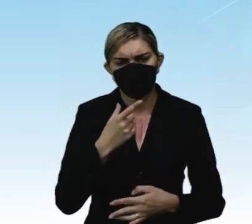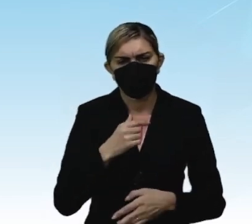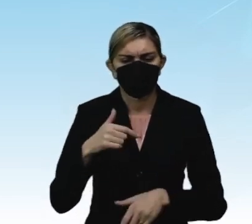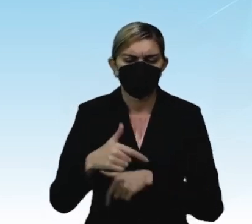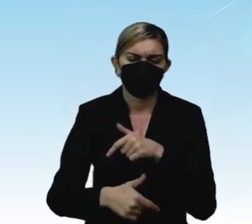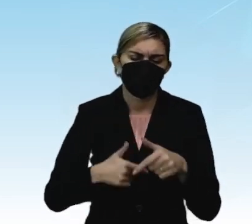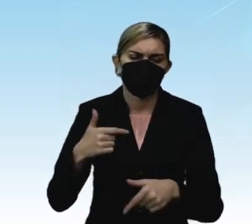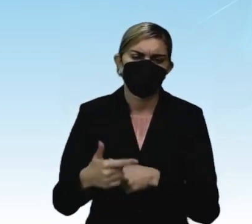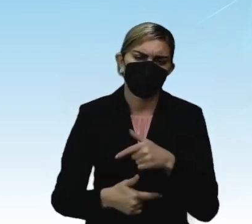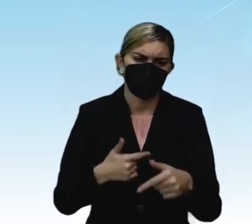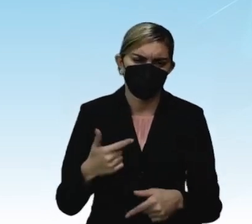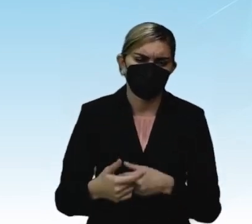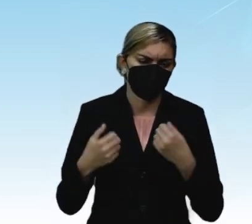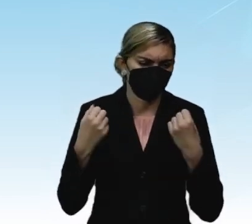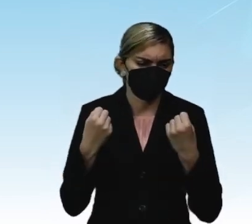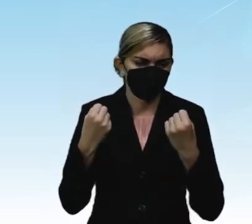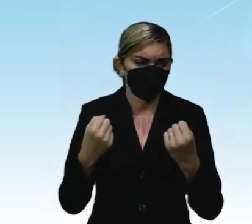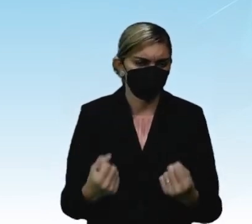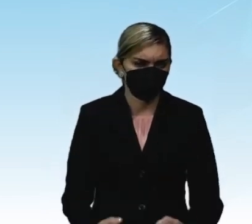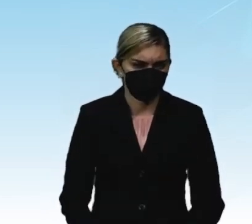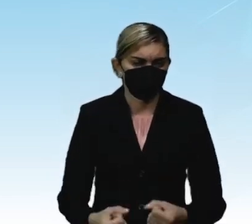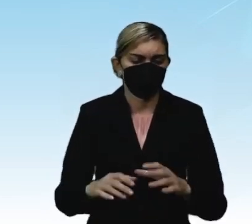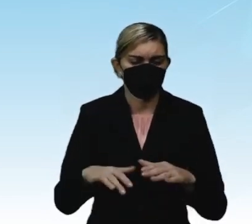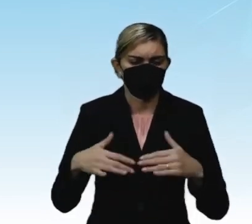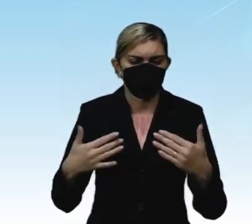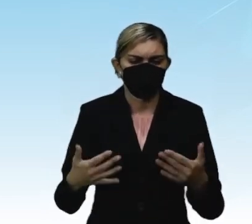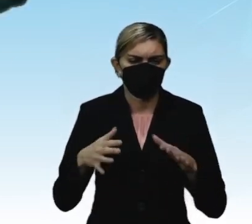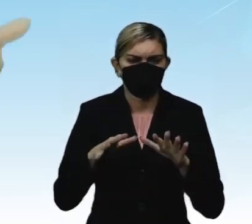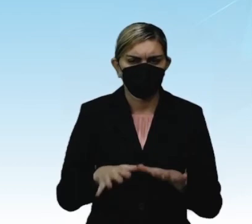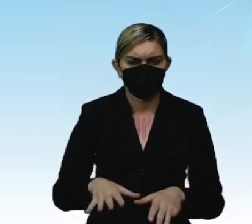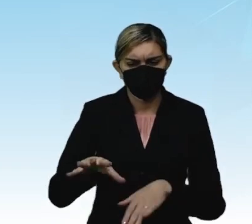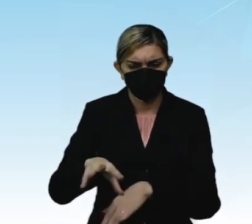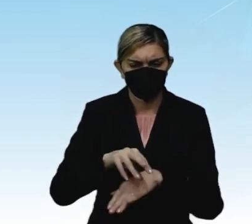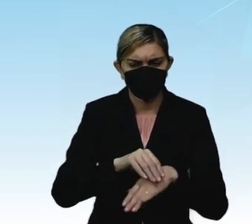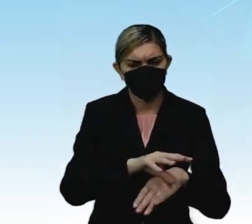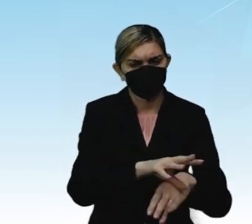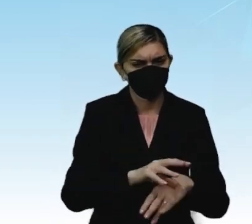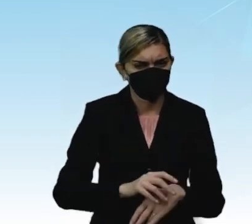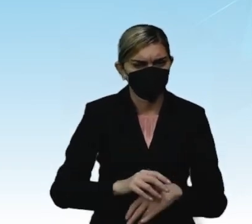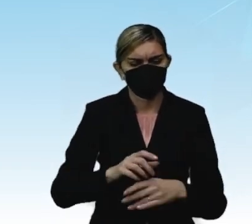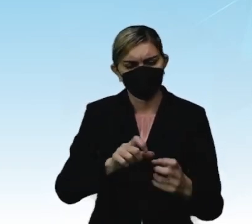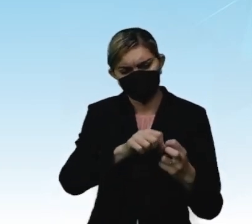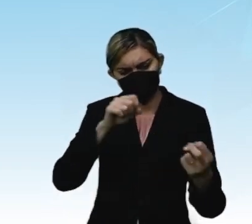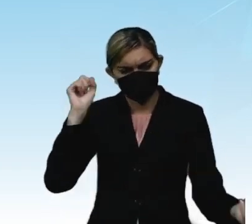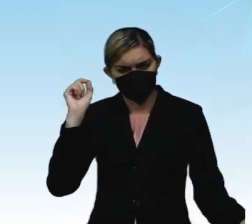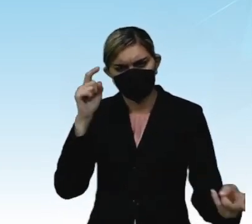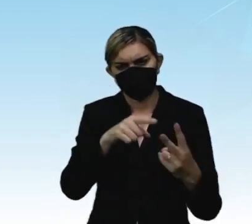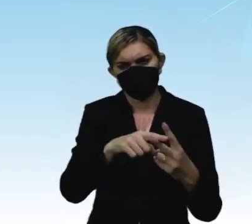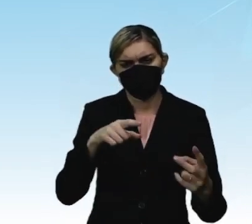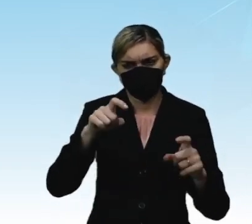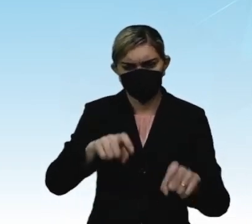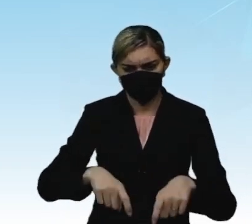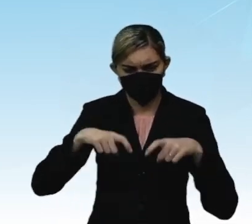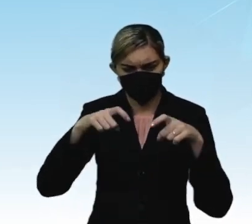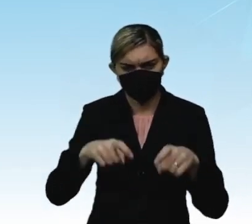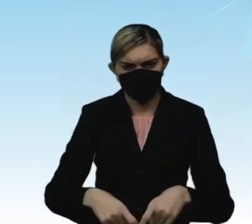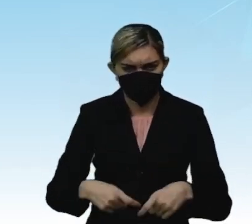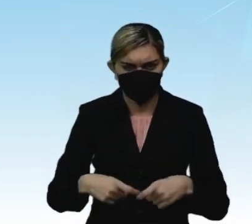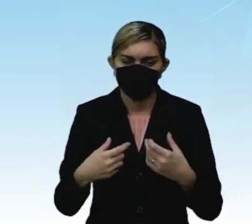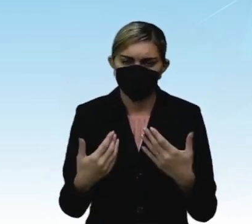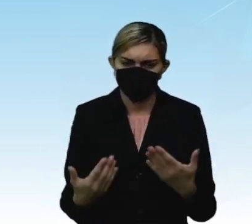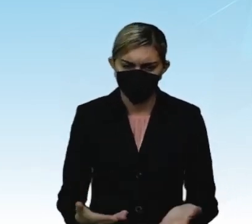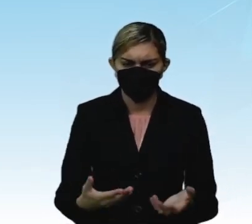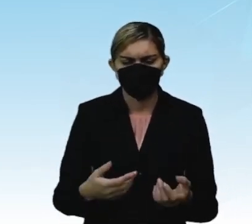trabalho pesados, então ele ficava na coleta, na caça, na agricultura e